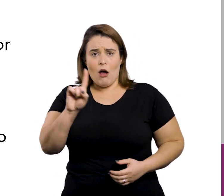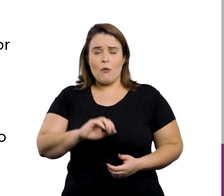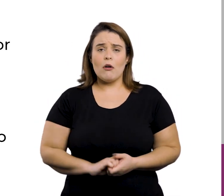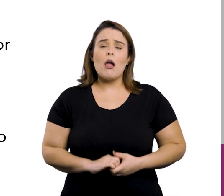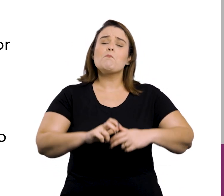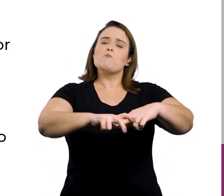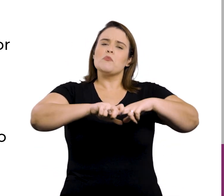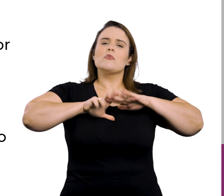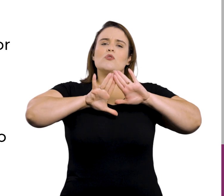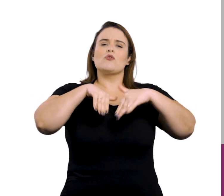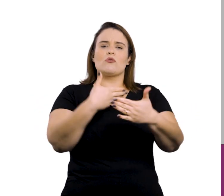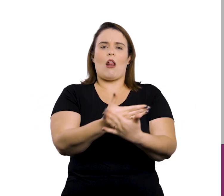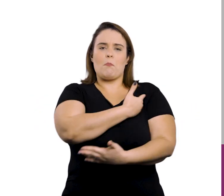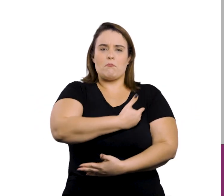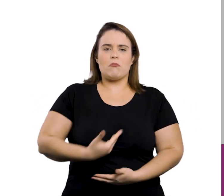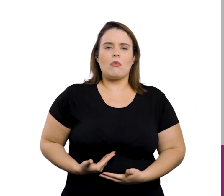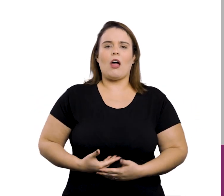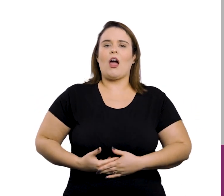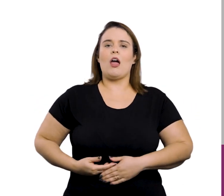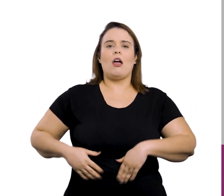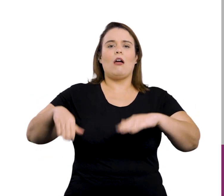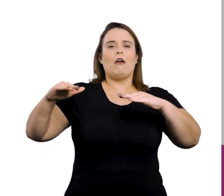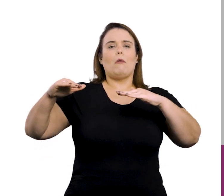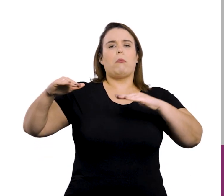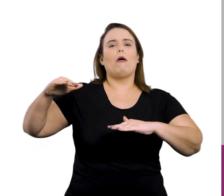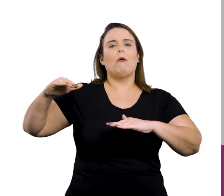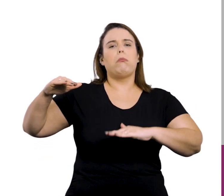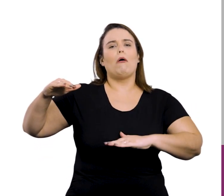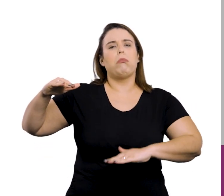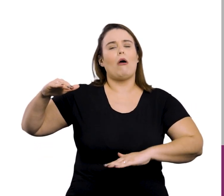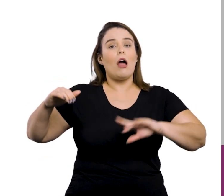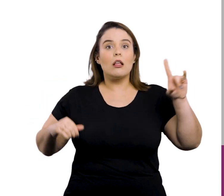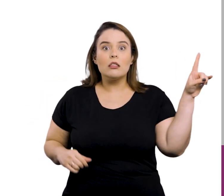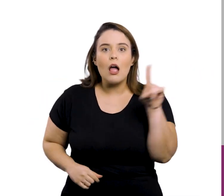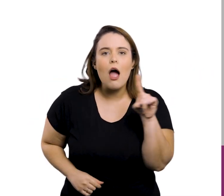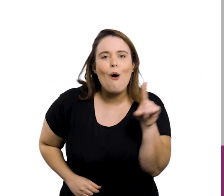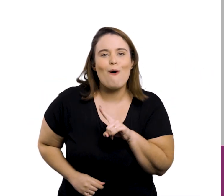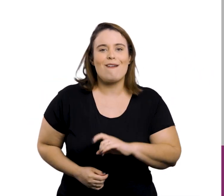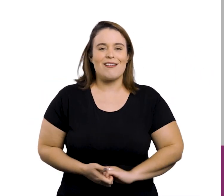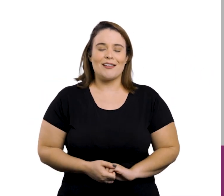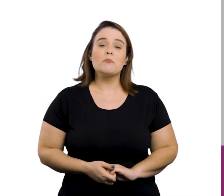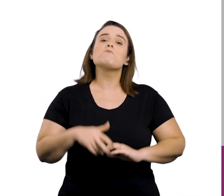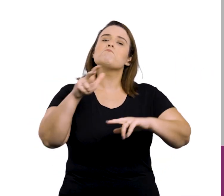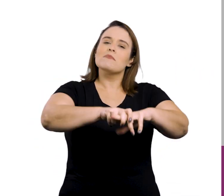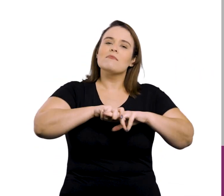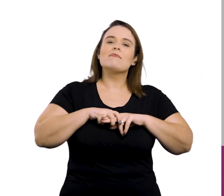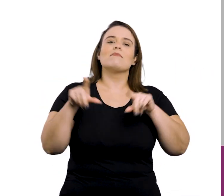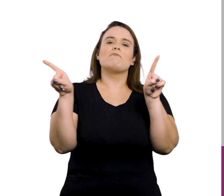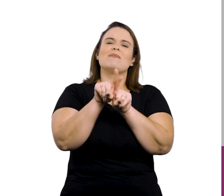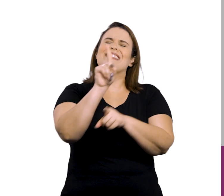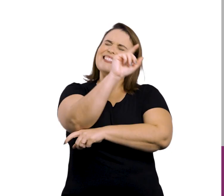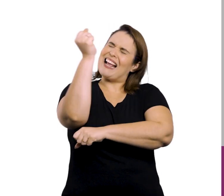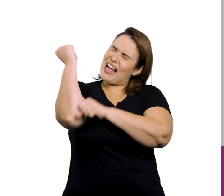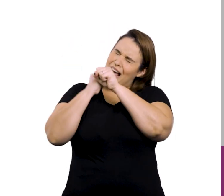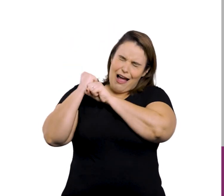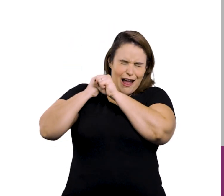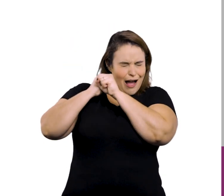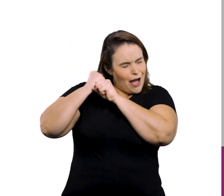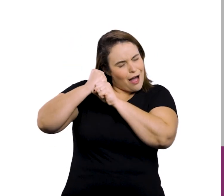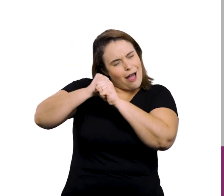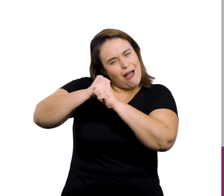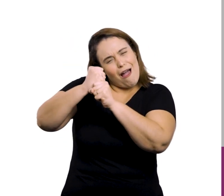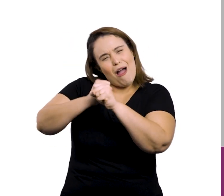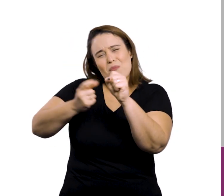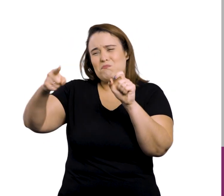reivindicações salariais. É por isso que a escola pública brasileira não sucumbe à barbarização reacionária. É por isso